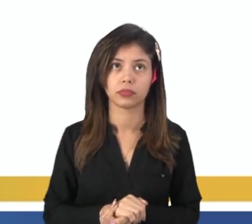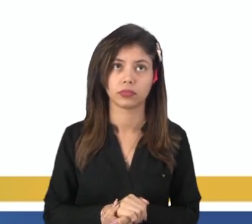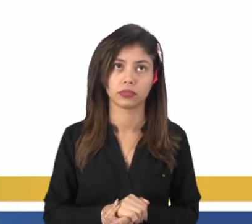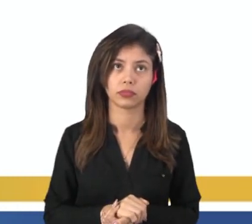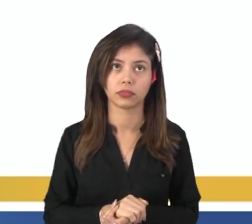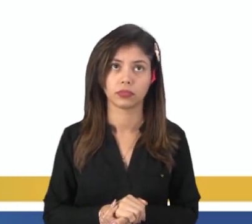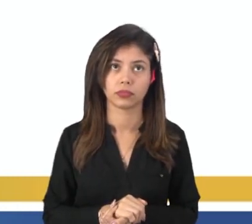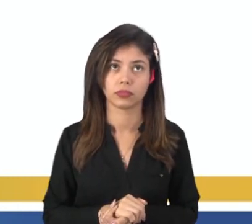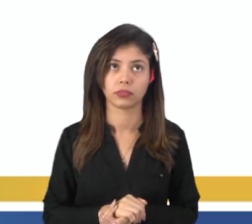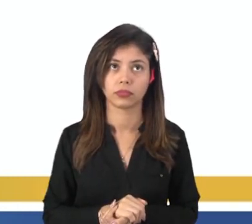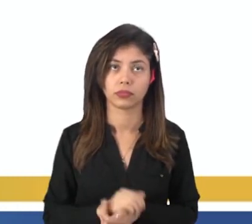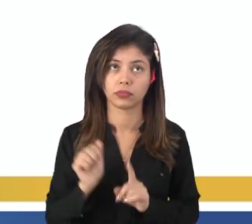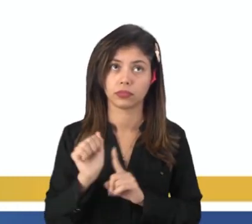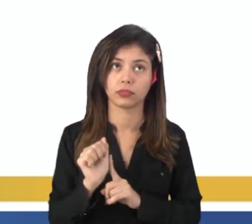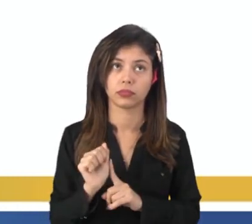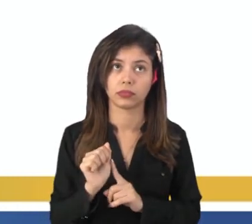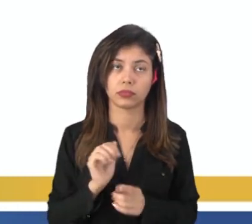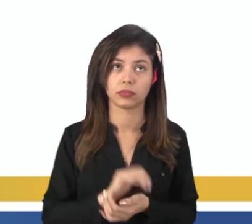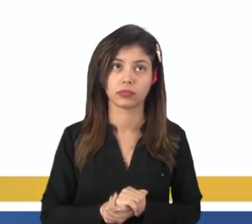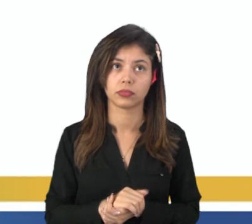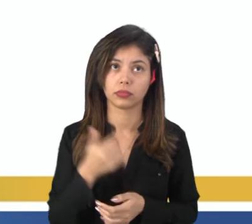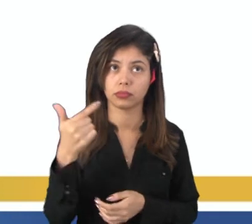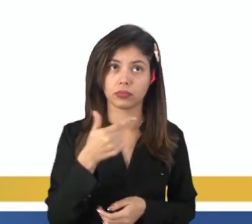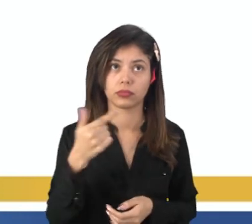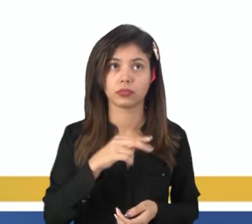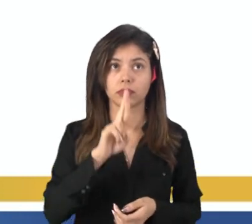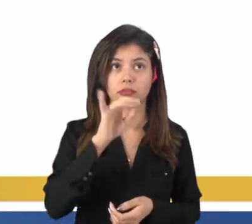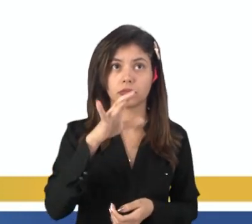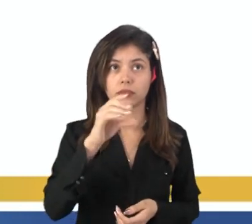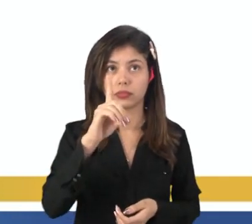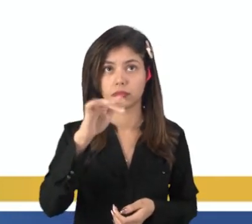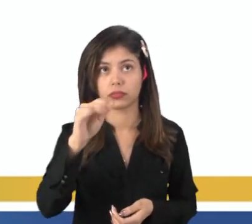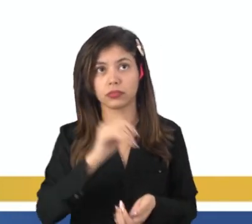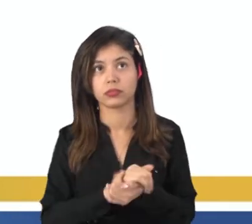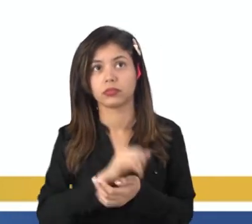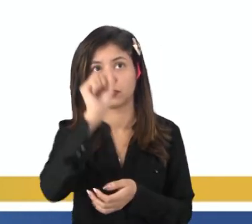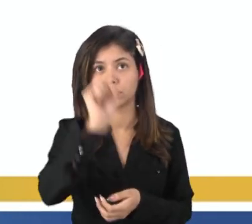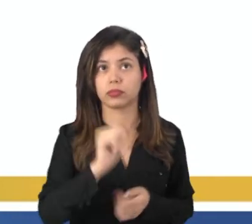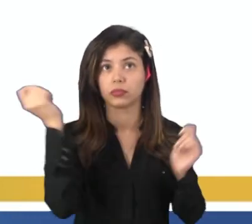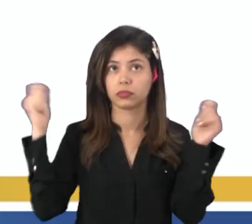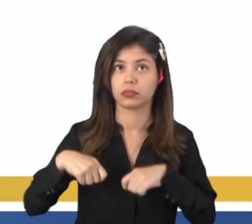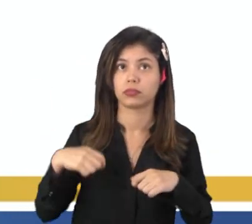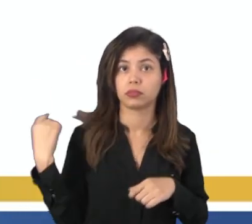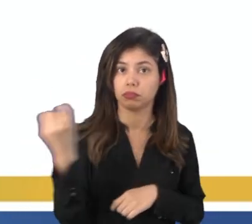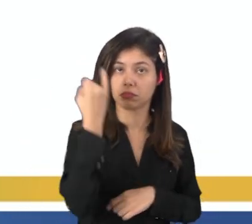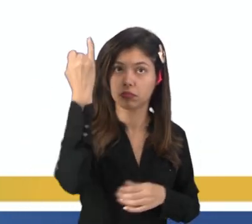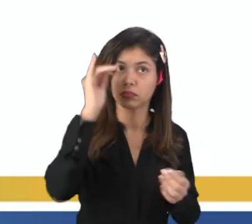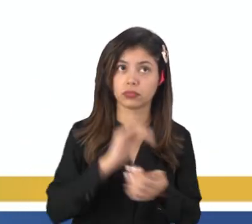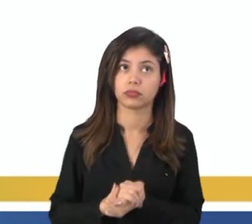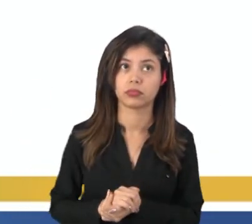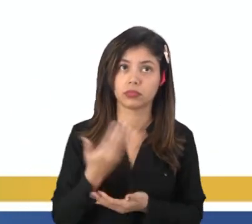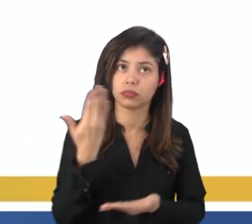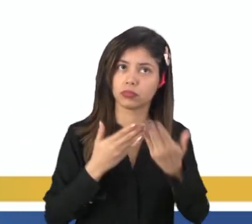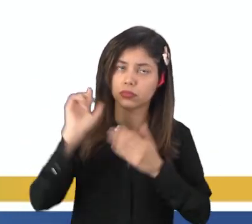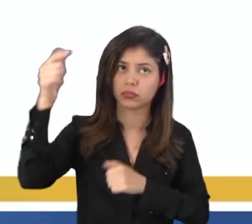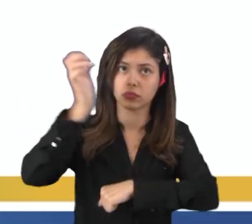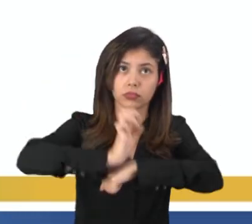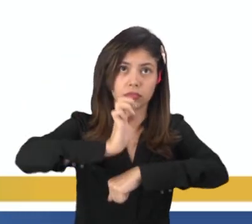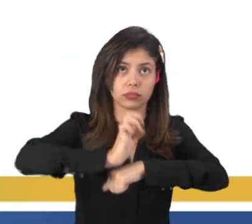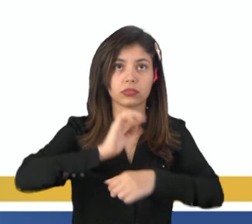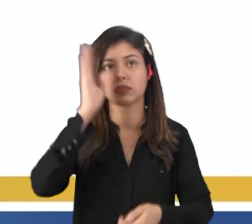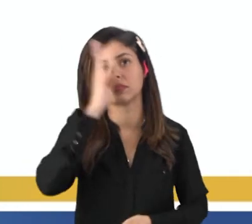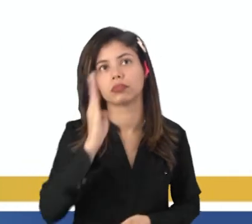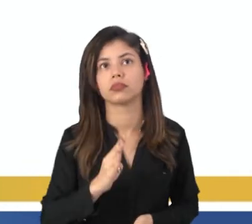brasileiros? A questão 2, o Rio Grande do Sul, já falei isso, ó, o Rio Grande do Sul possui um bioma exclusivo em relação aos outros estados